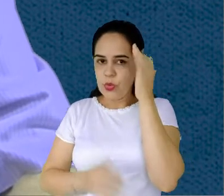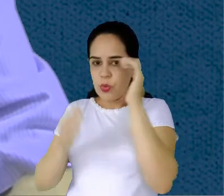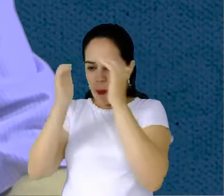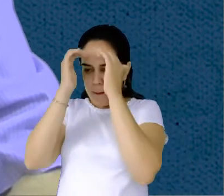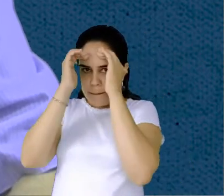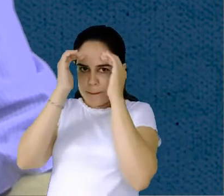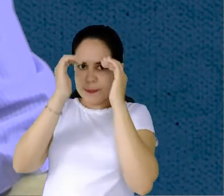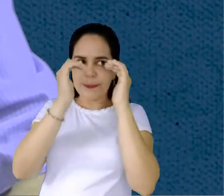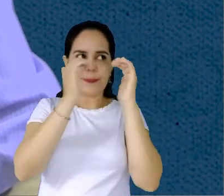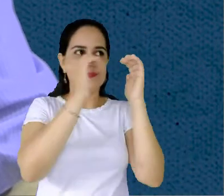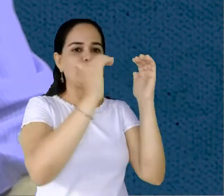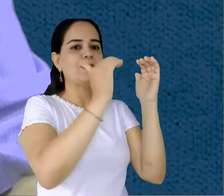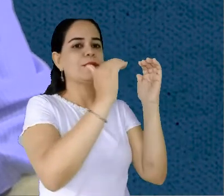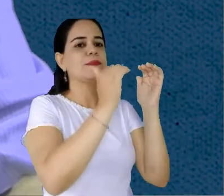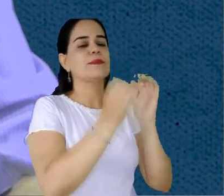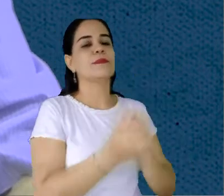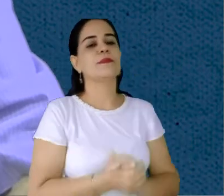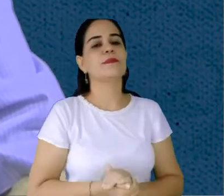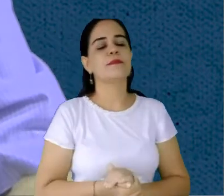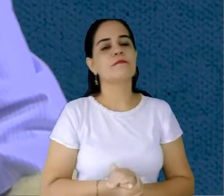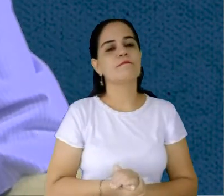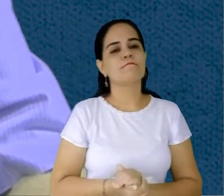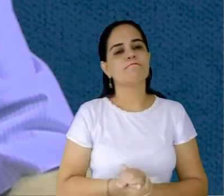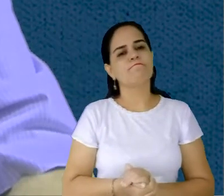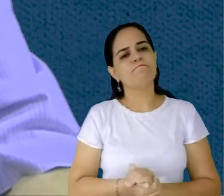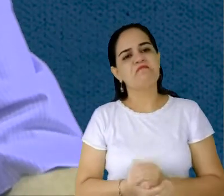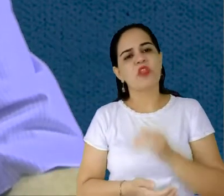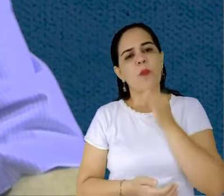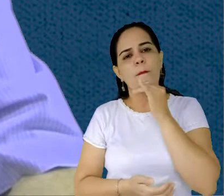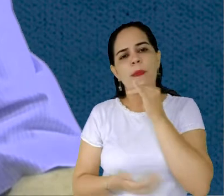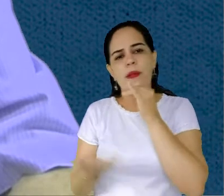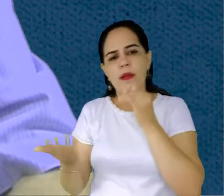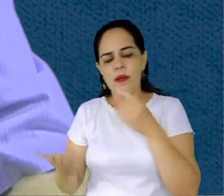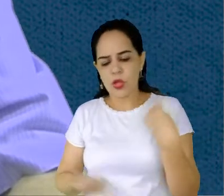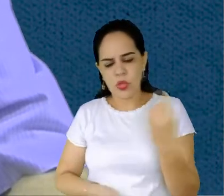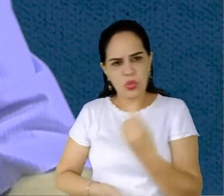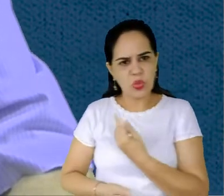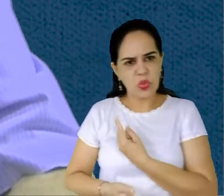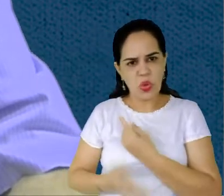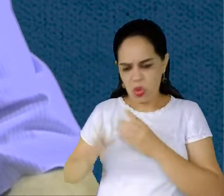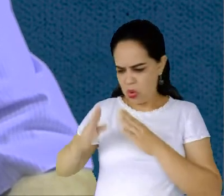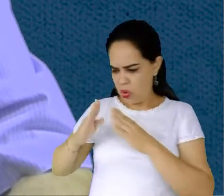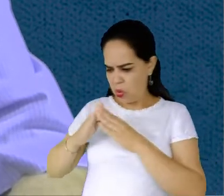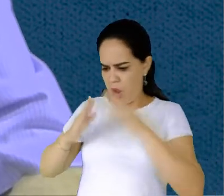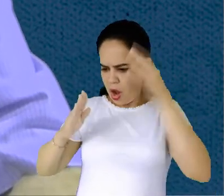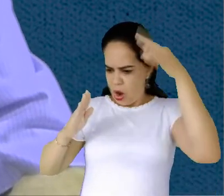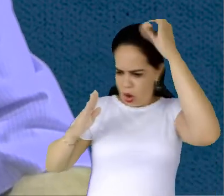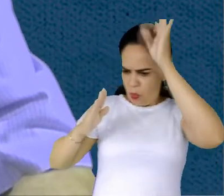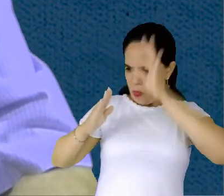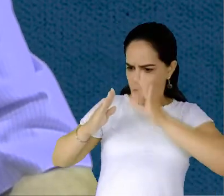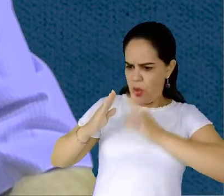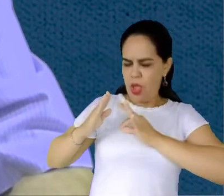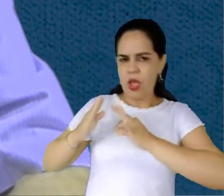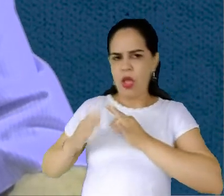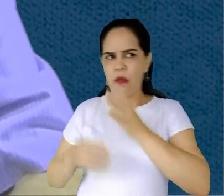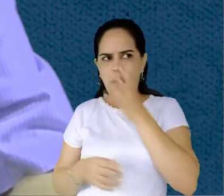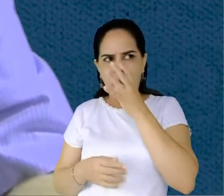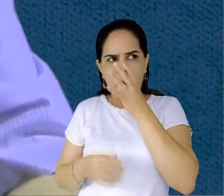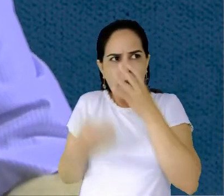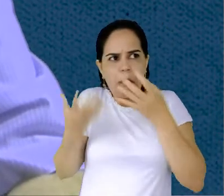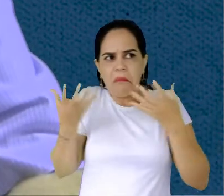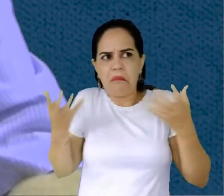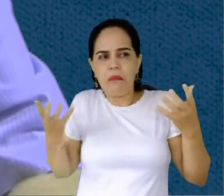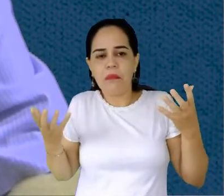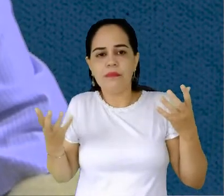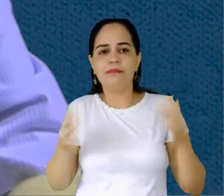Quando nós falamos que nós somos morada do Espírito Santo, às vezes ficamos impressionados. Mas Jesus diz